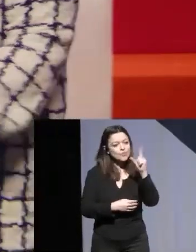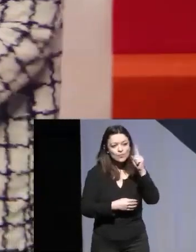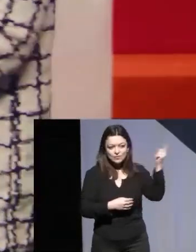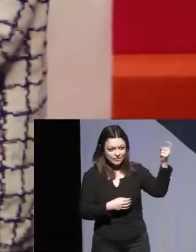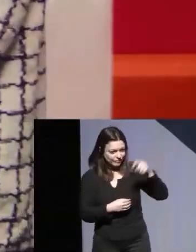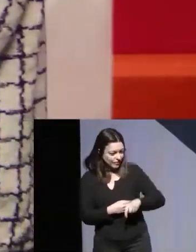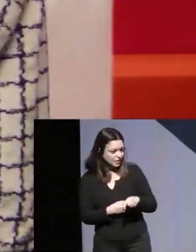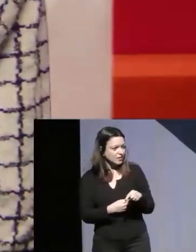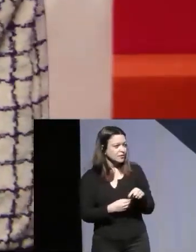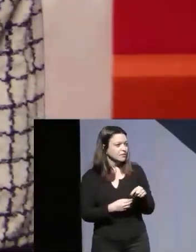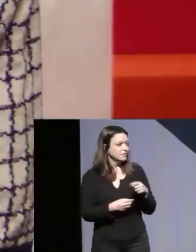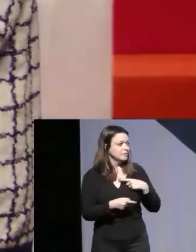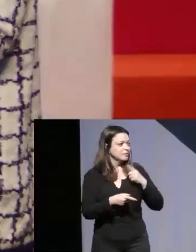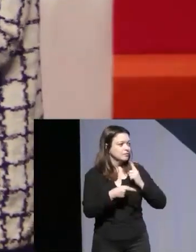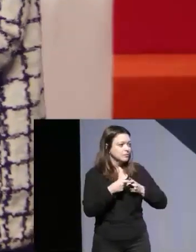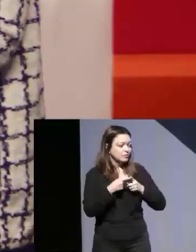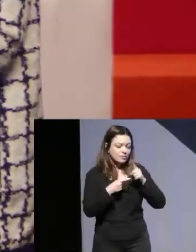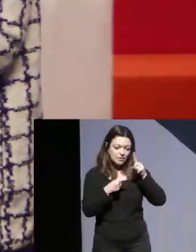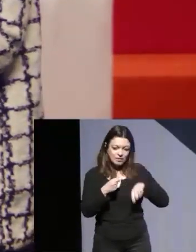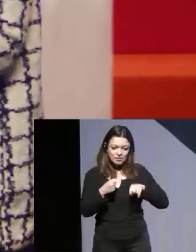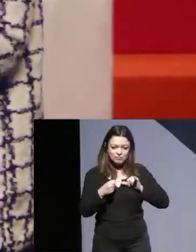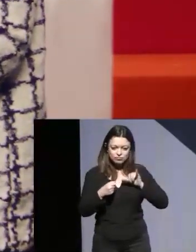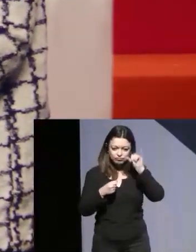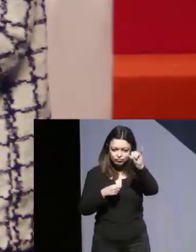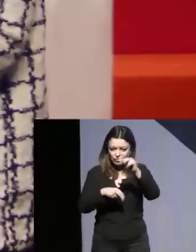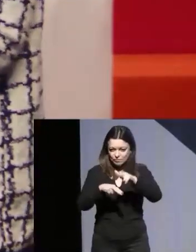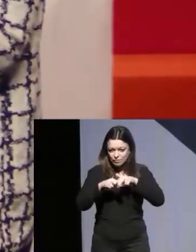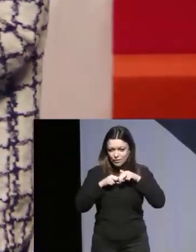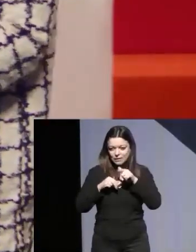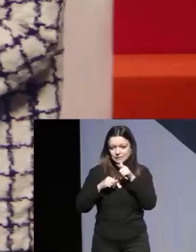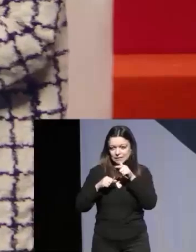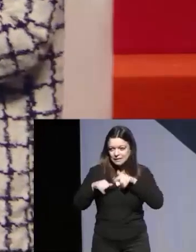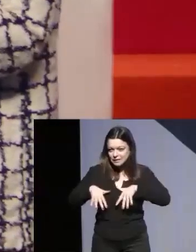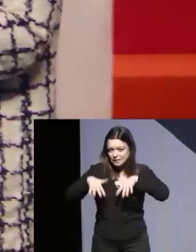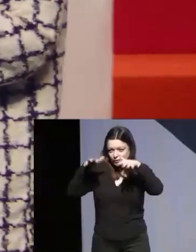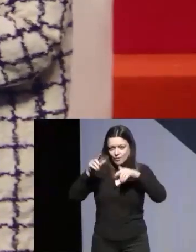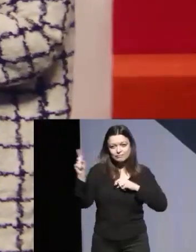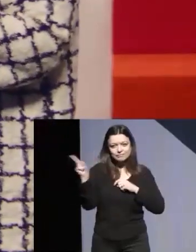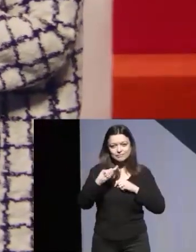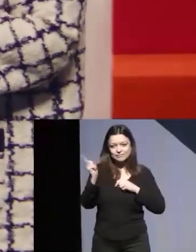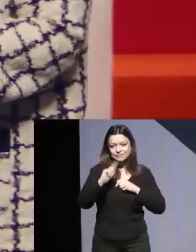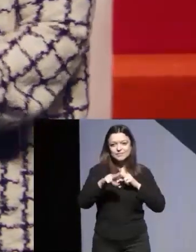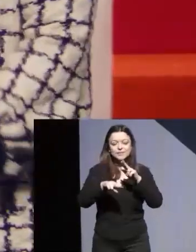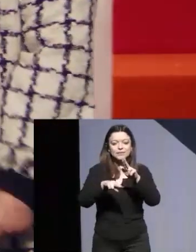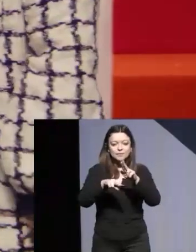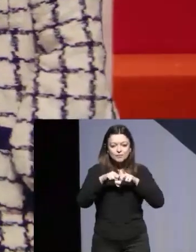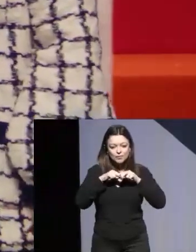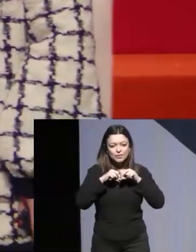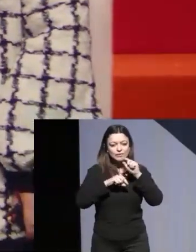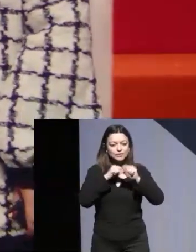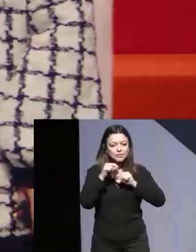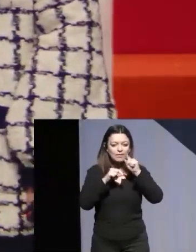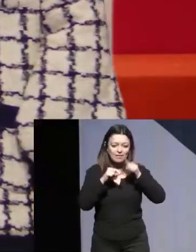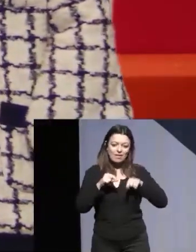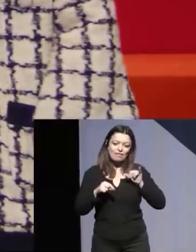ia conseguir embarcar por causa da inundação, mas no final foi por causa de teto mesmo, né?